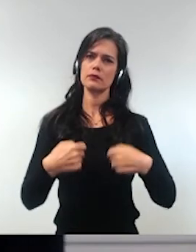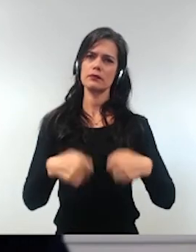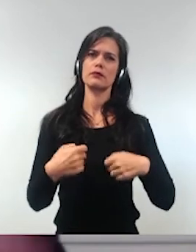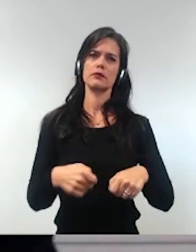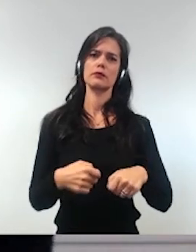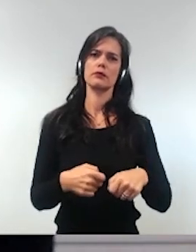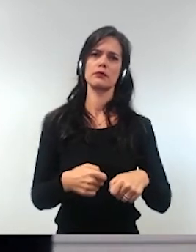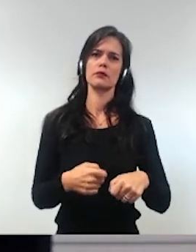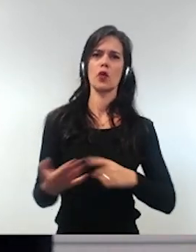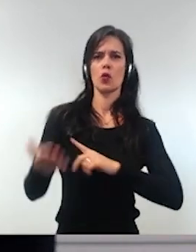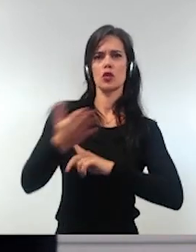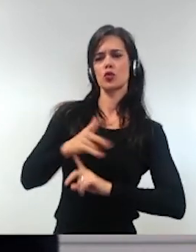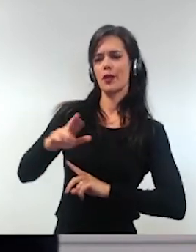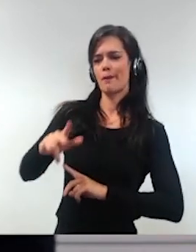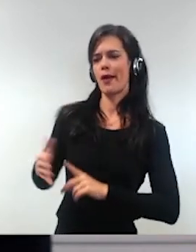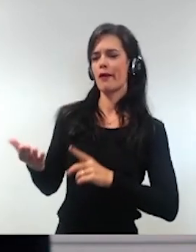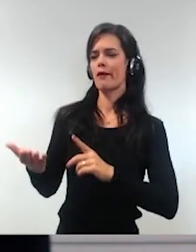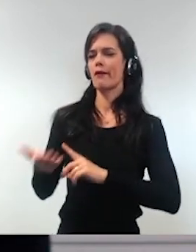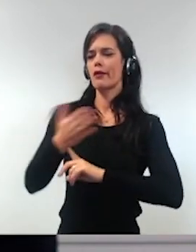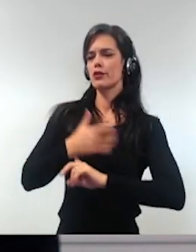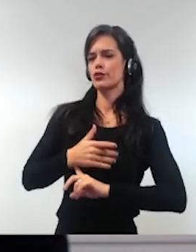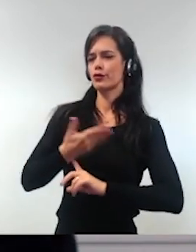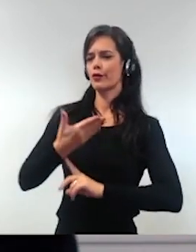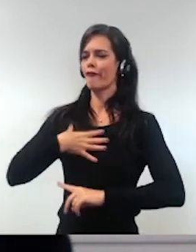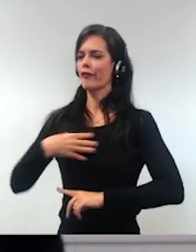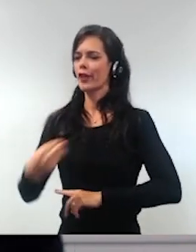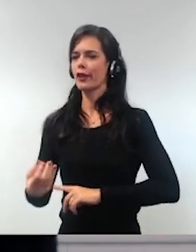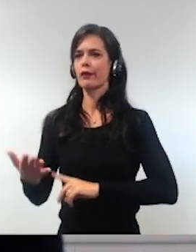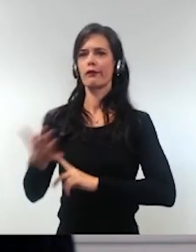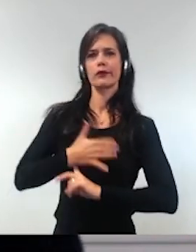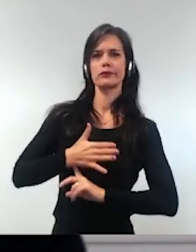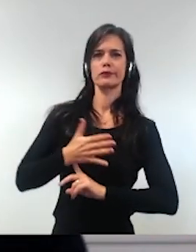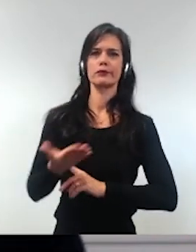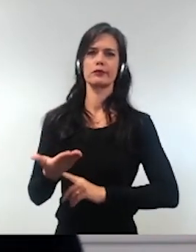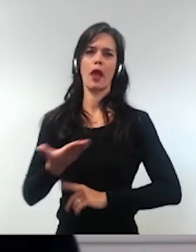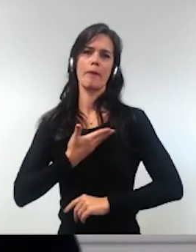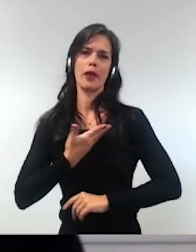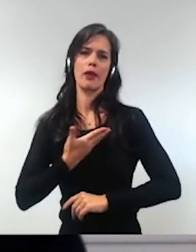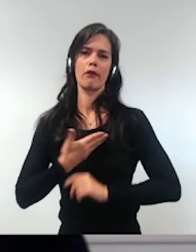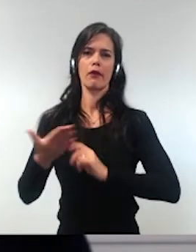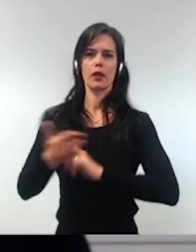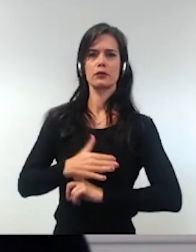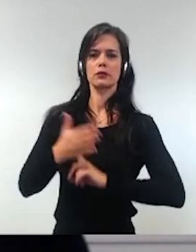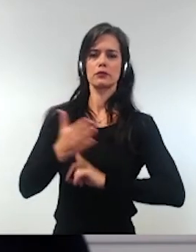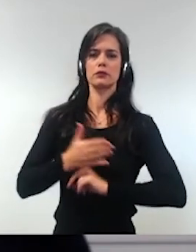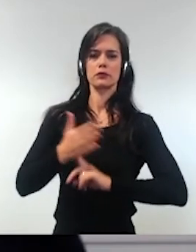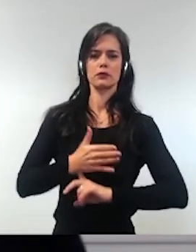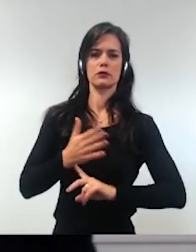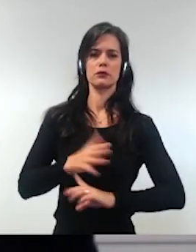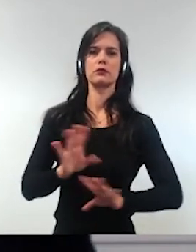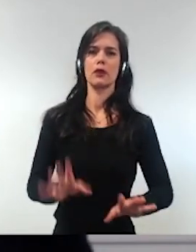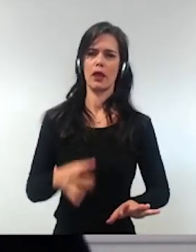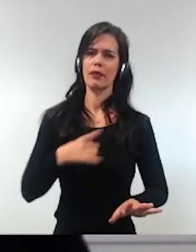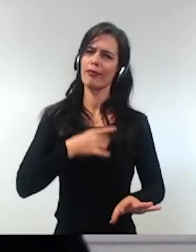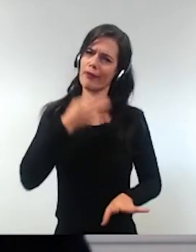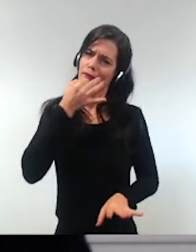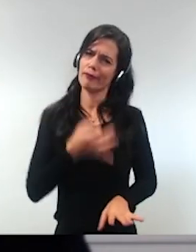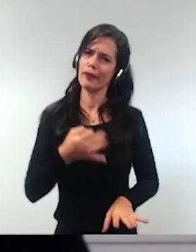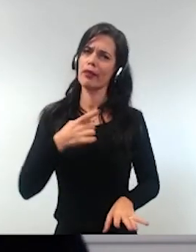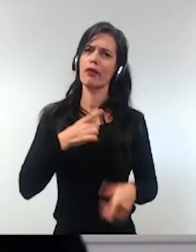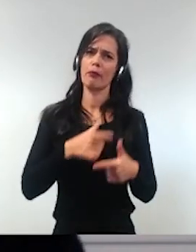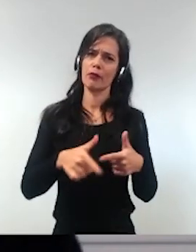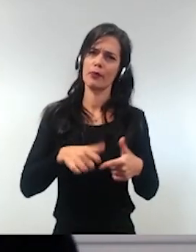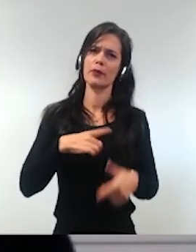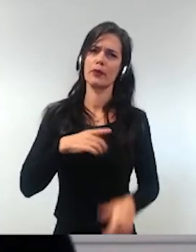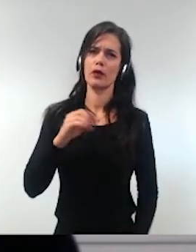Seja por um irmão, por um filho, por um amigo, que vai ajudando e a coisa está funcionando. A críticas há, né? A OAB,